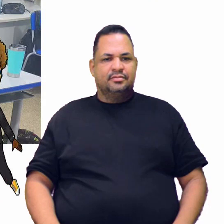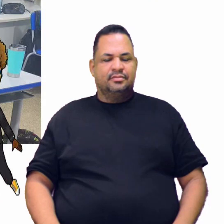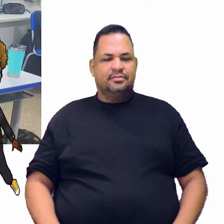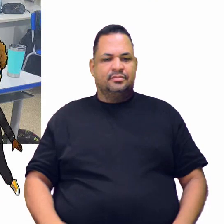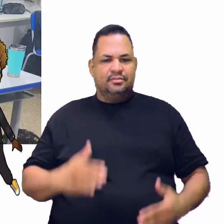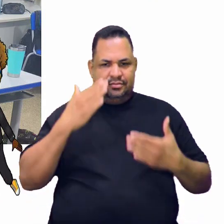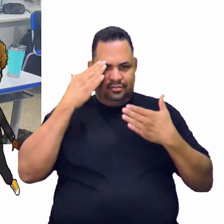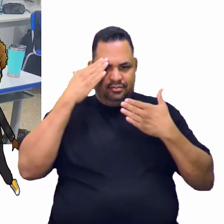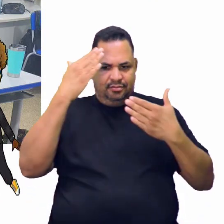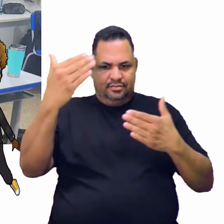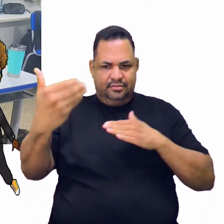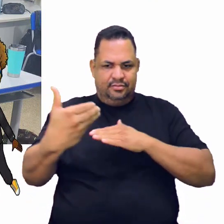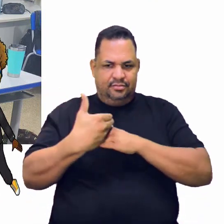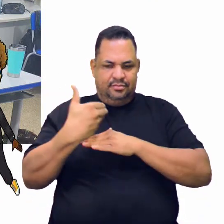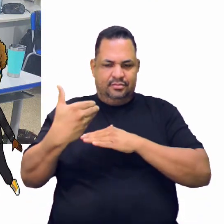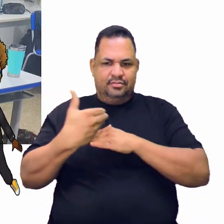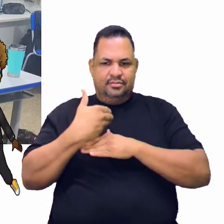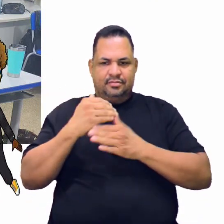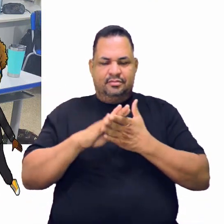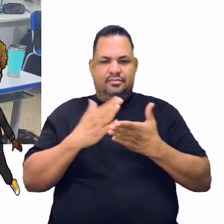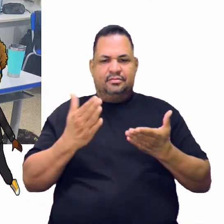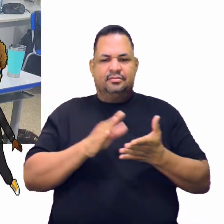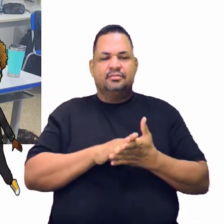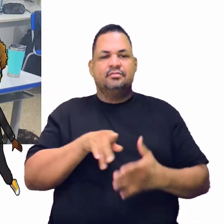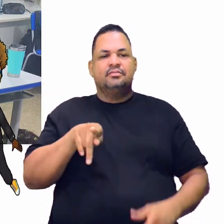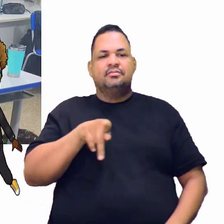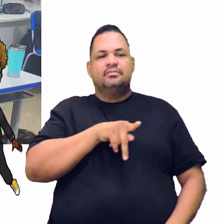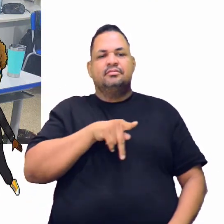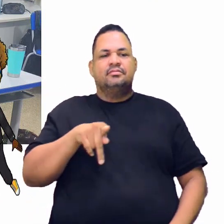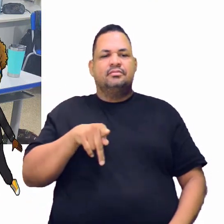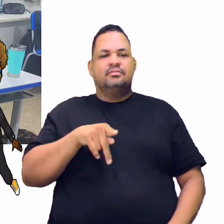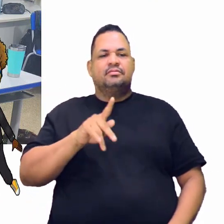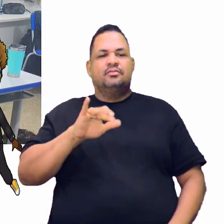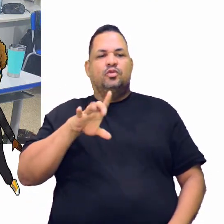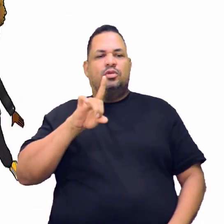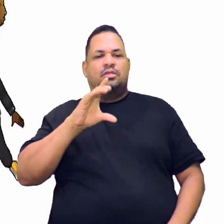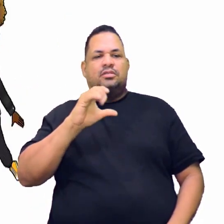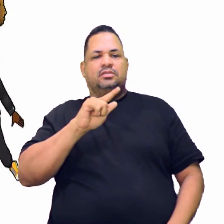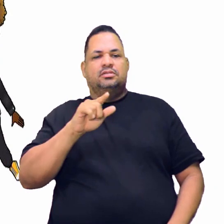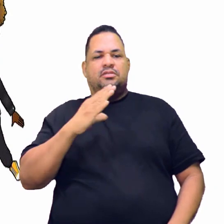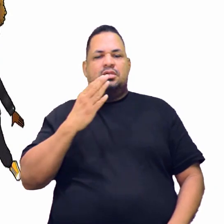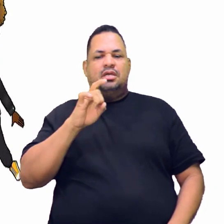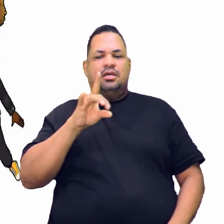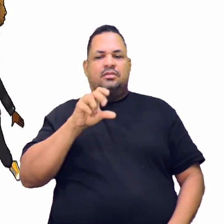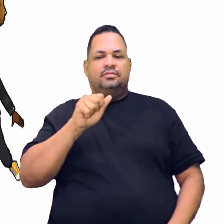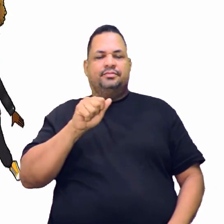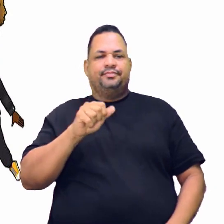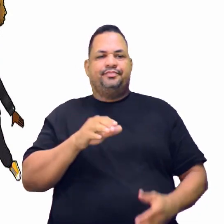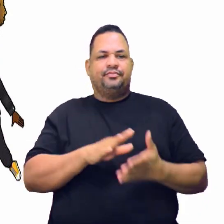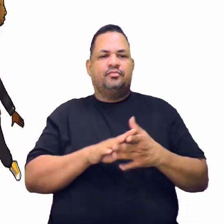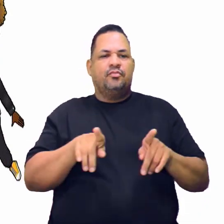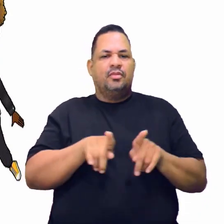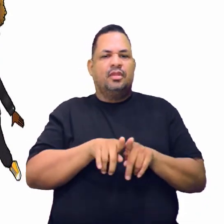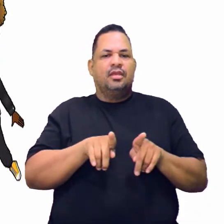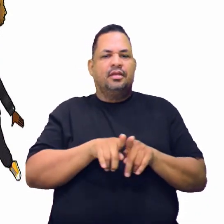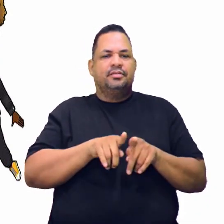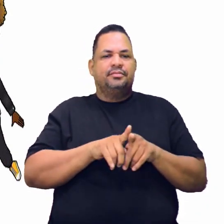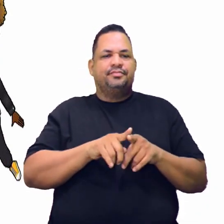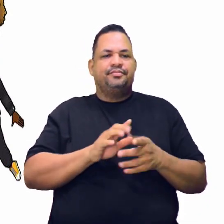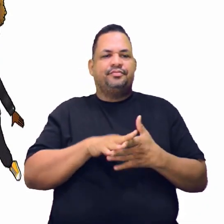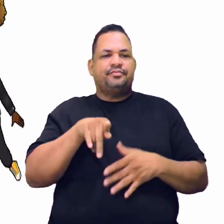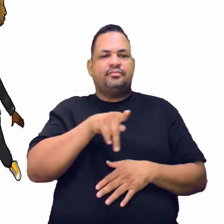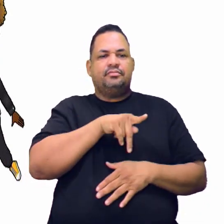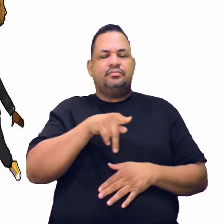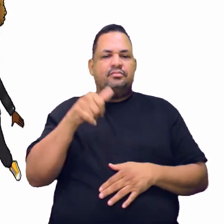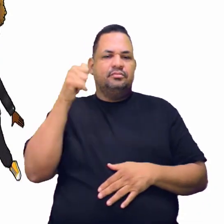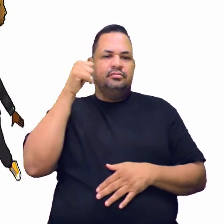professor. Muito obrigada pela participação da turma do professor Luiz Carlos. Mais uma aqui da professora